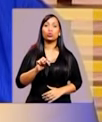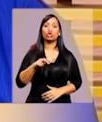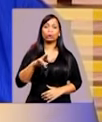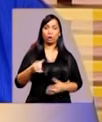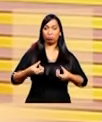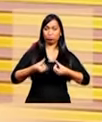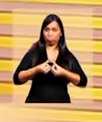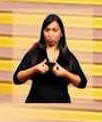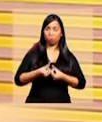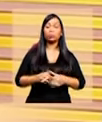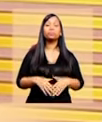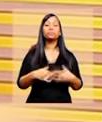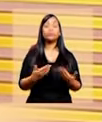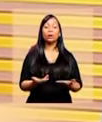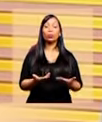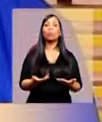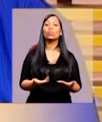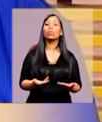búdica, que basicamente seria